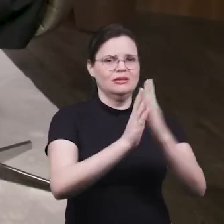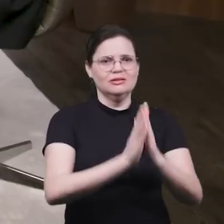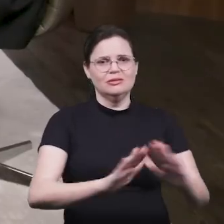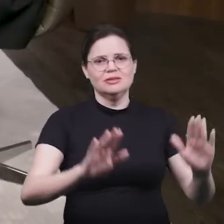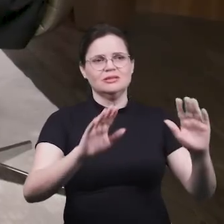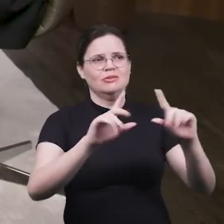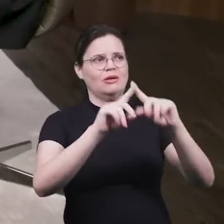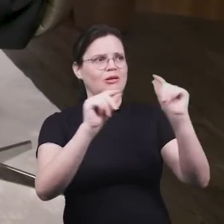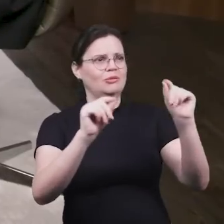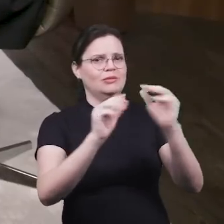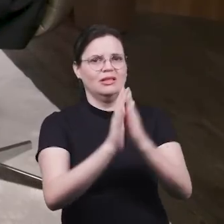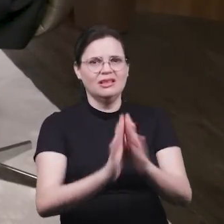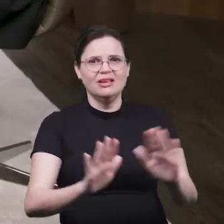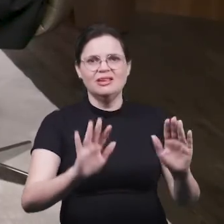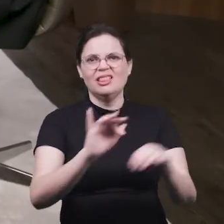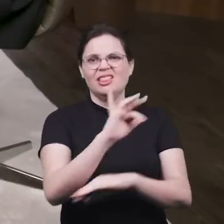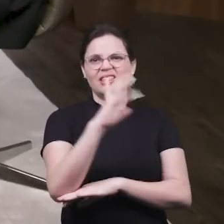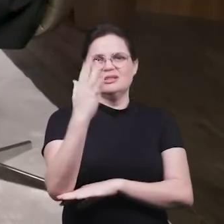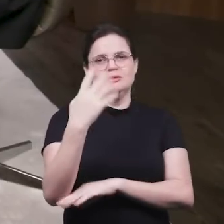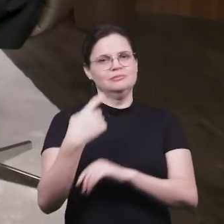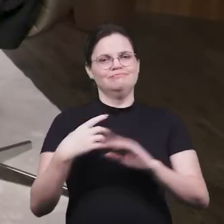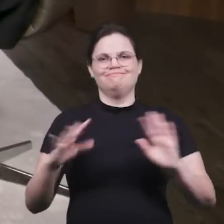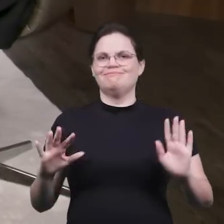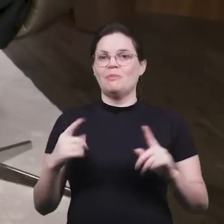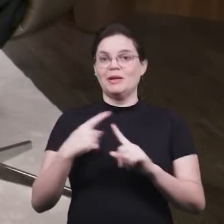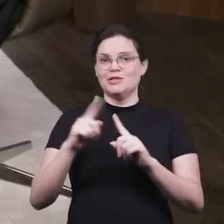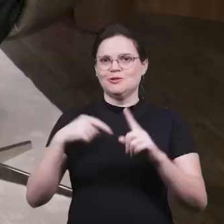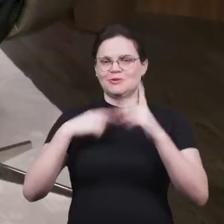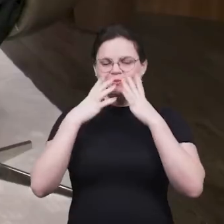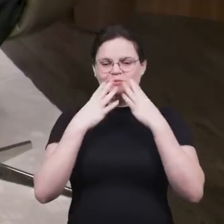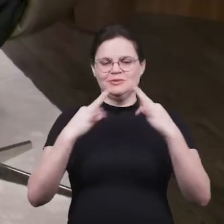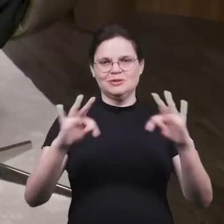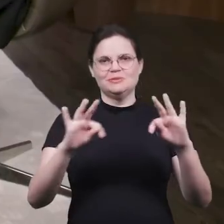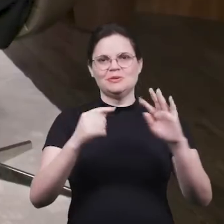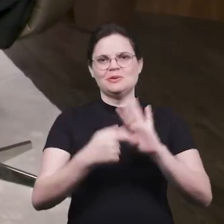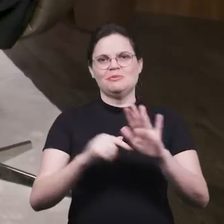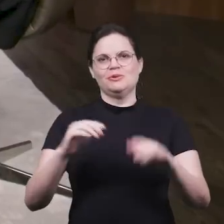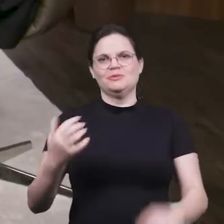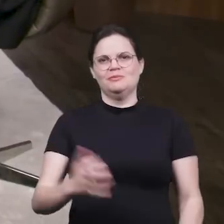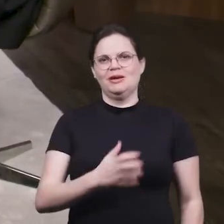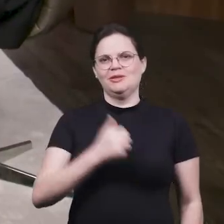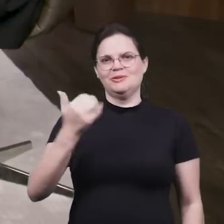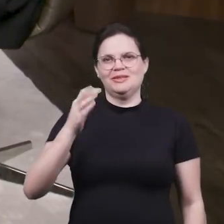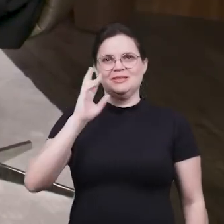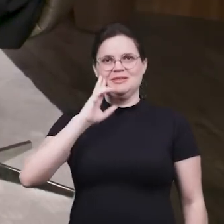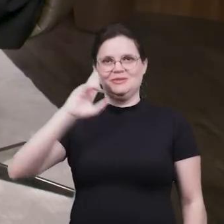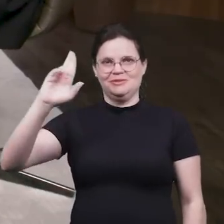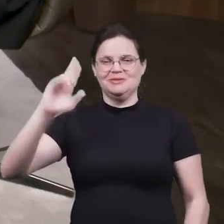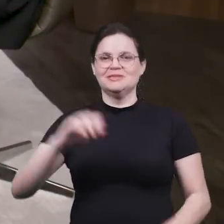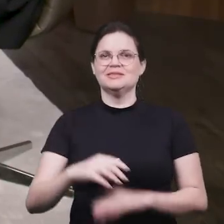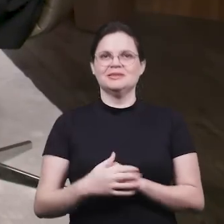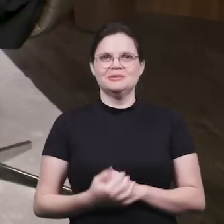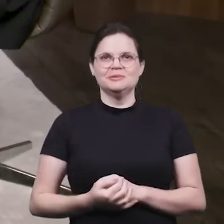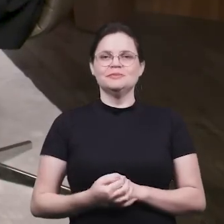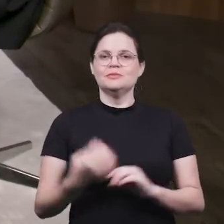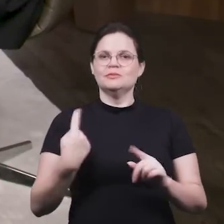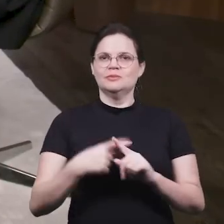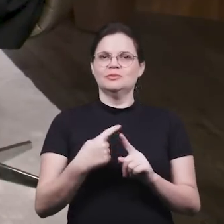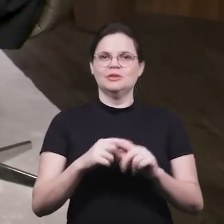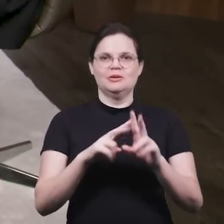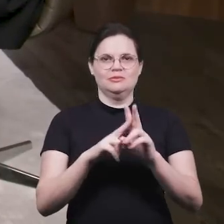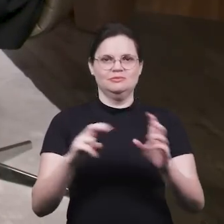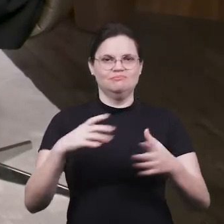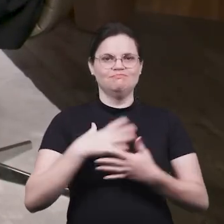com o Senhor, que não Deus, possa né? ser de uma simples anestesia para a dor da alma, quando